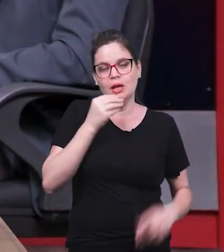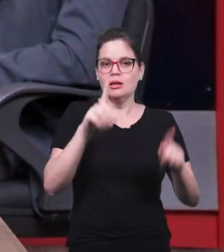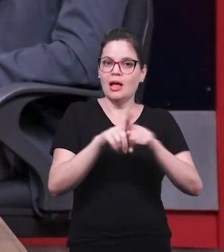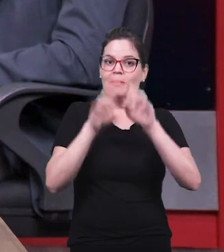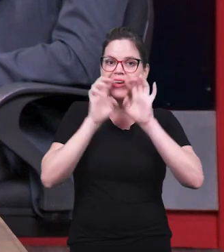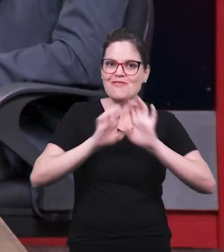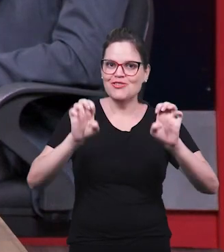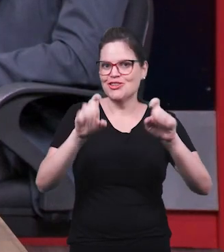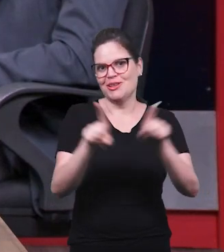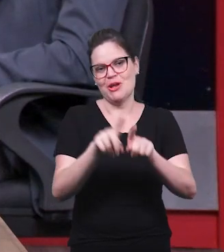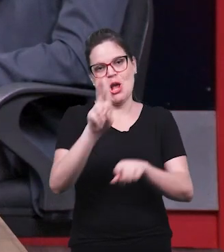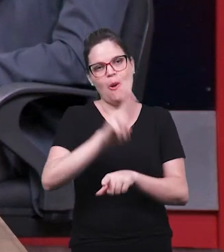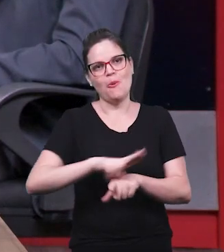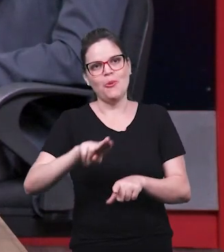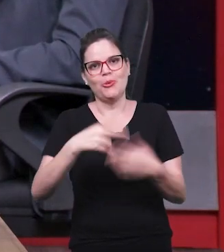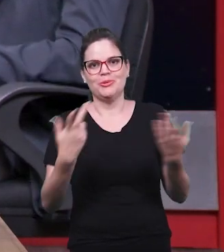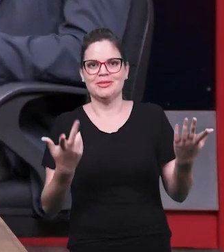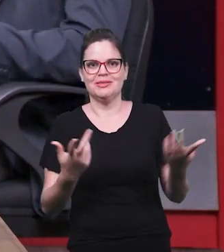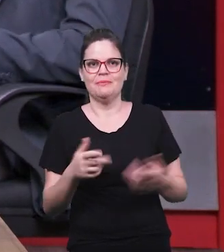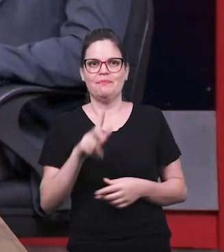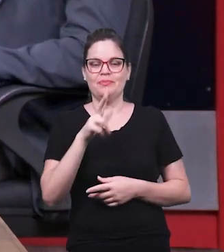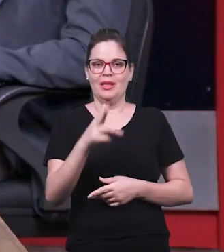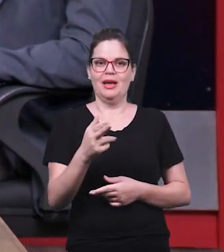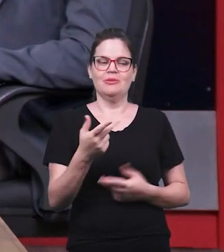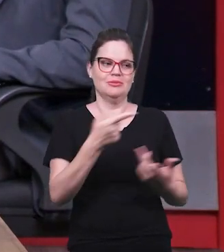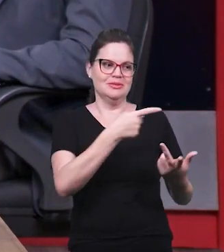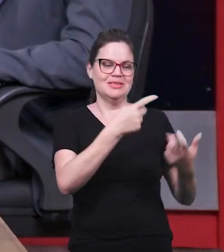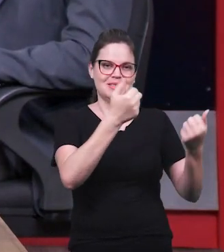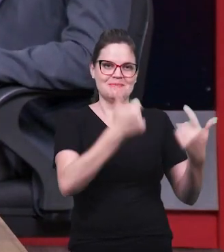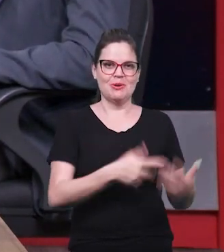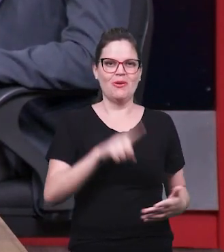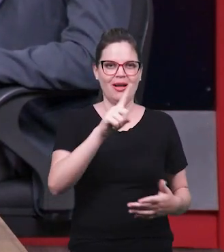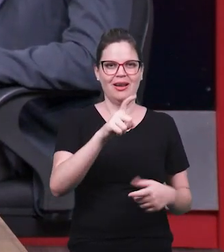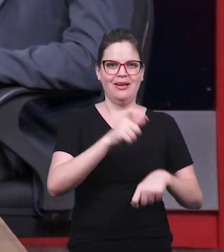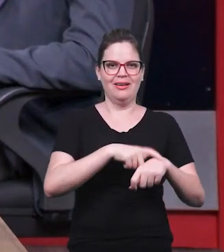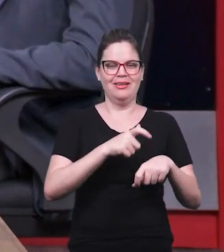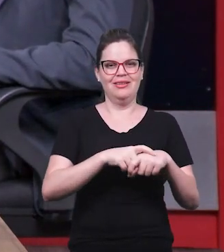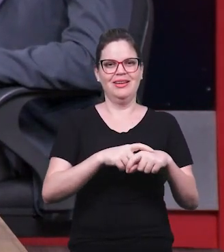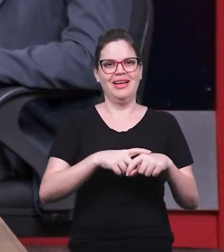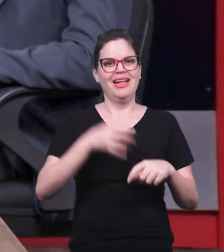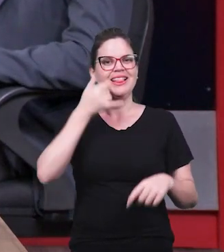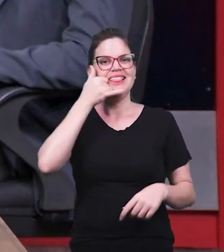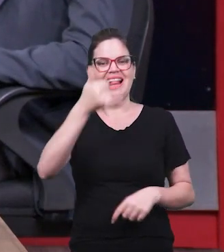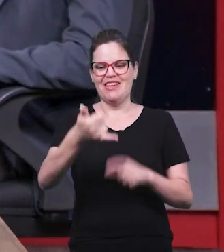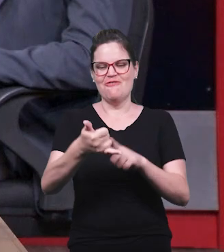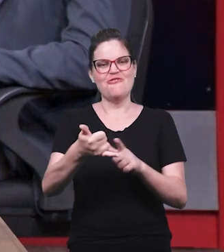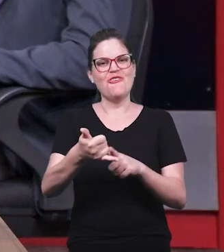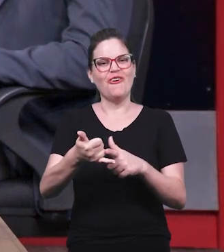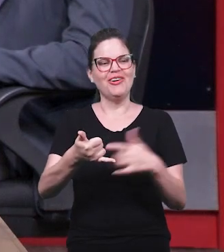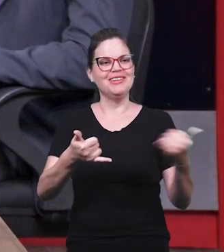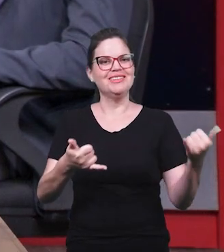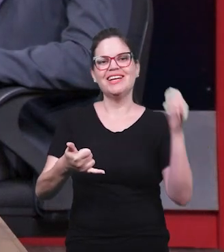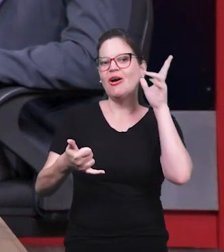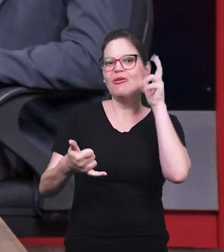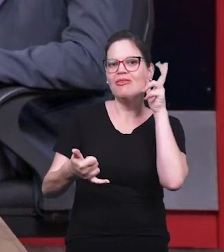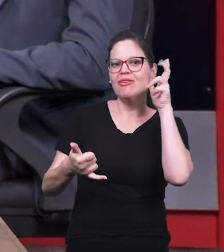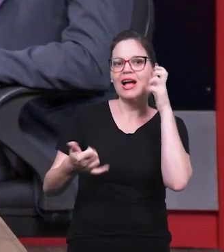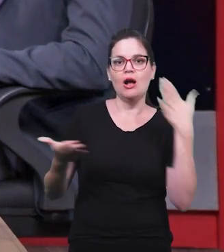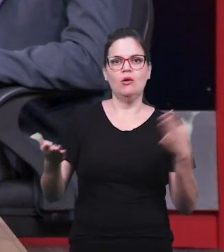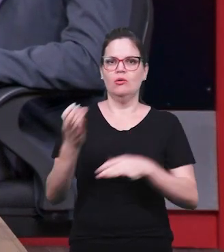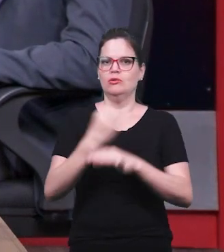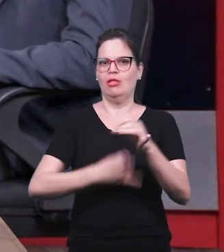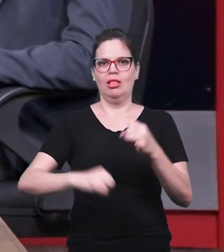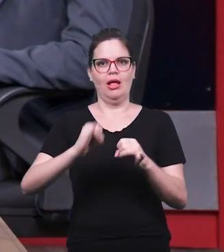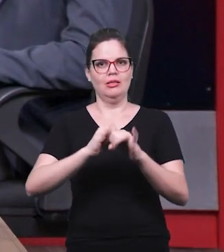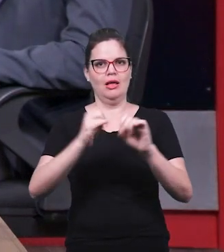evangelização também, igual o irmão falou que na época que estava reunindo, ainda era no Viva Voz, hoje nós já temos a internet já